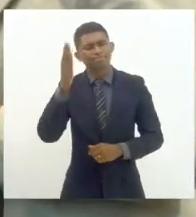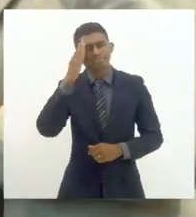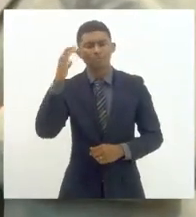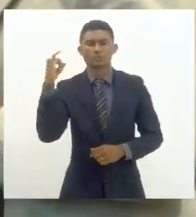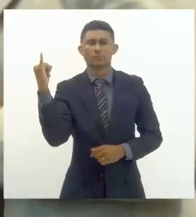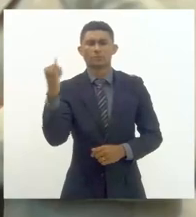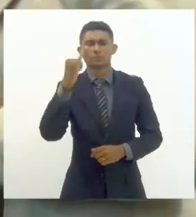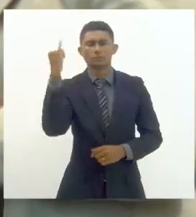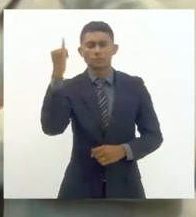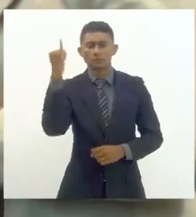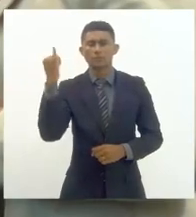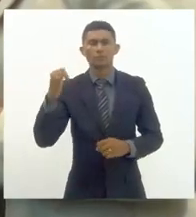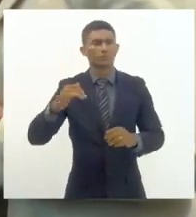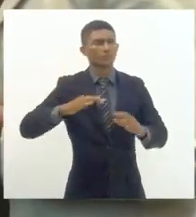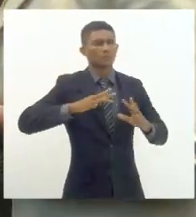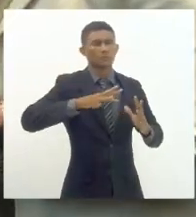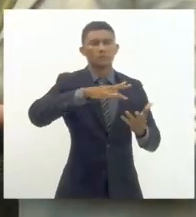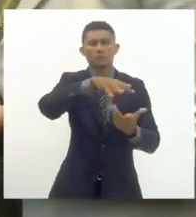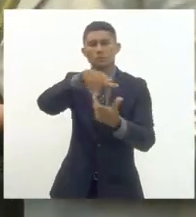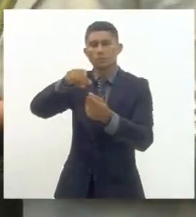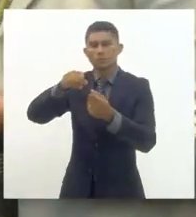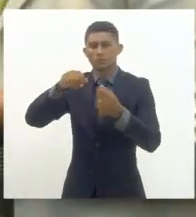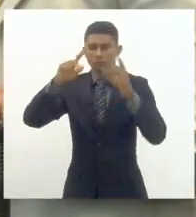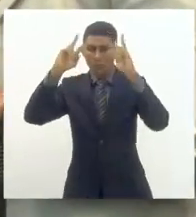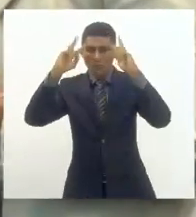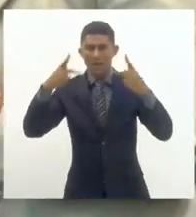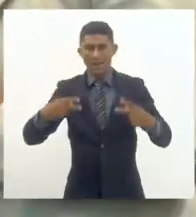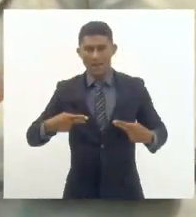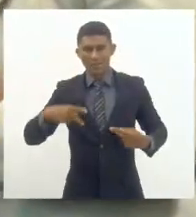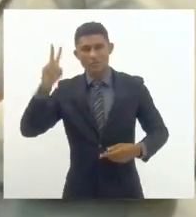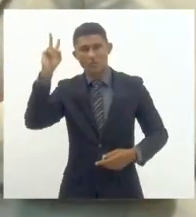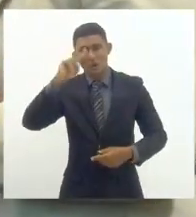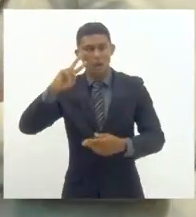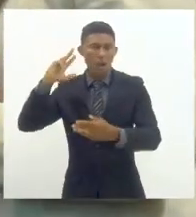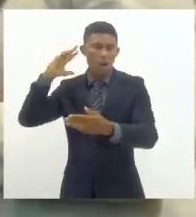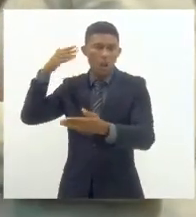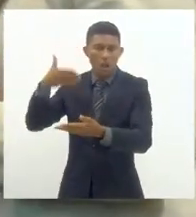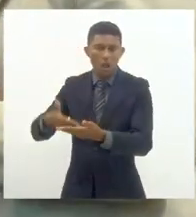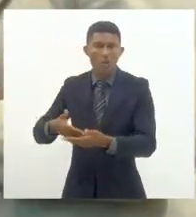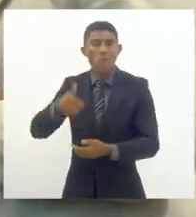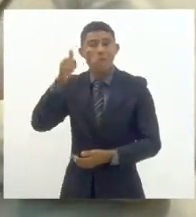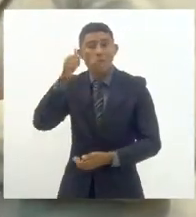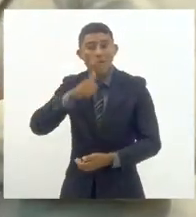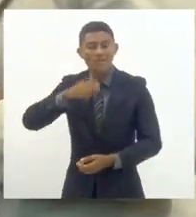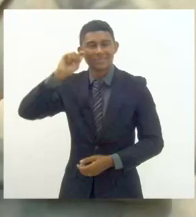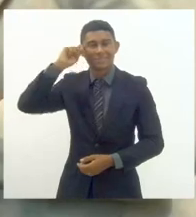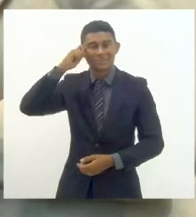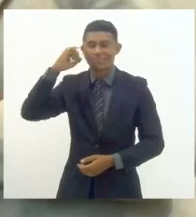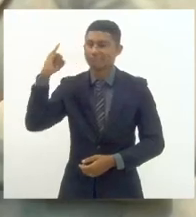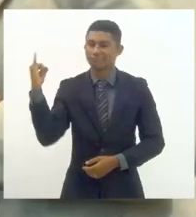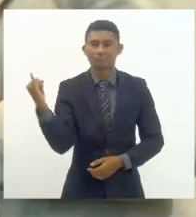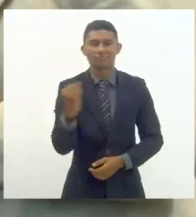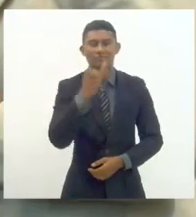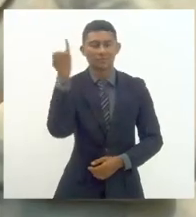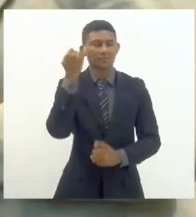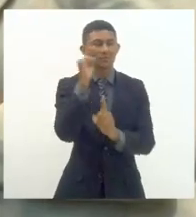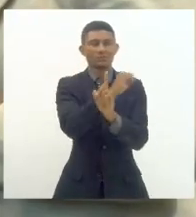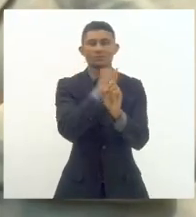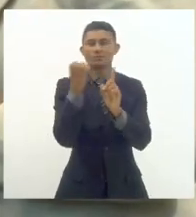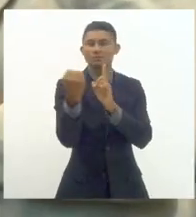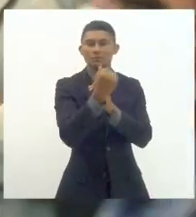na história da humanidade a presença e a liderança das mulheres negras nas